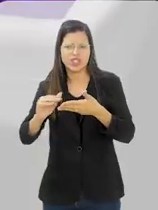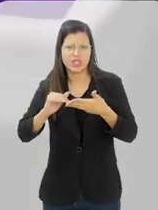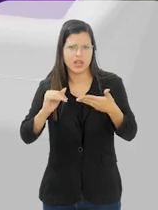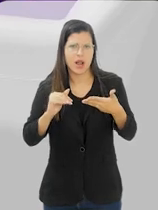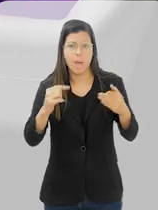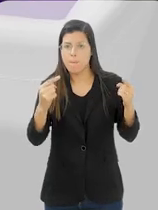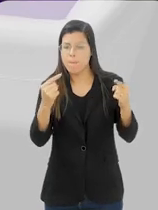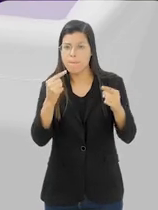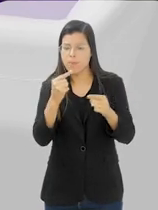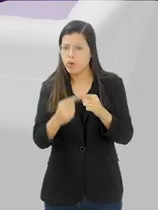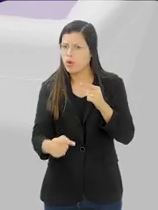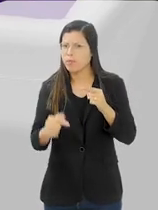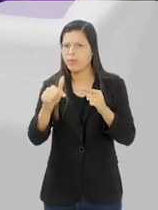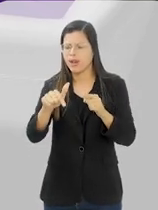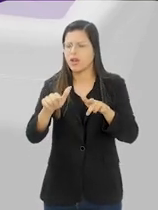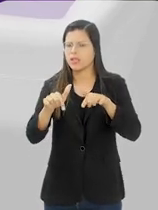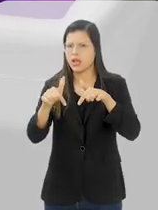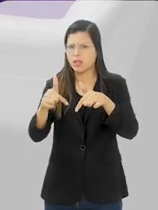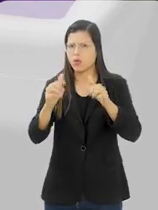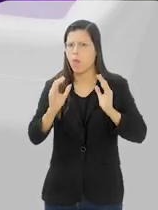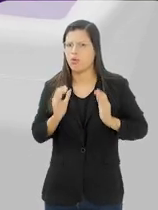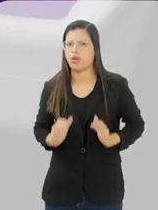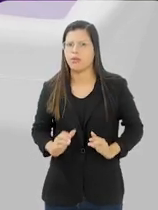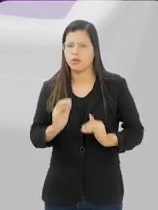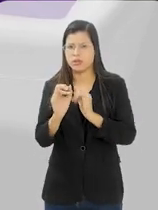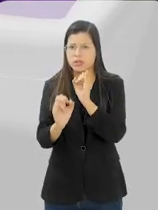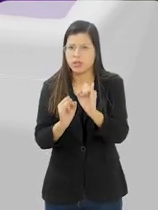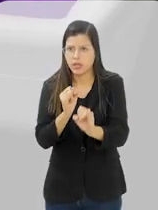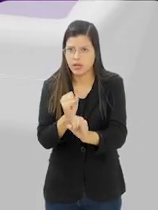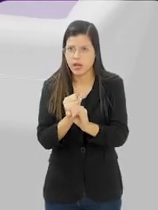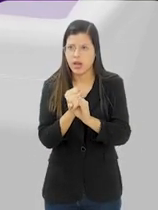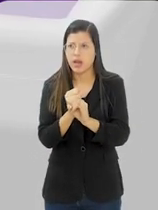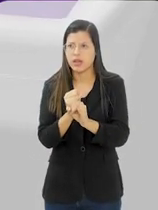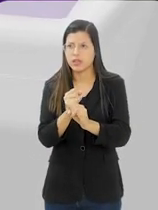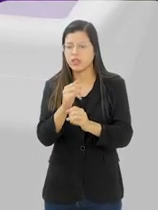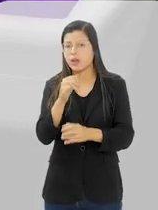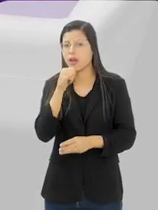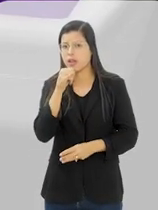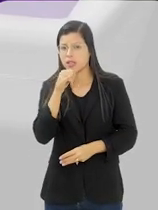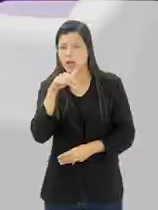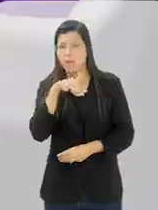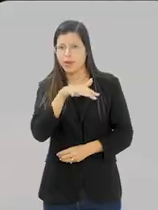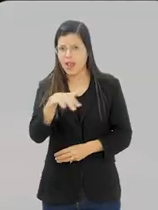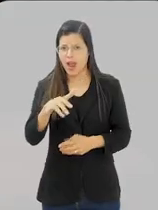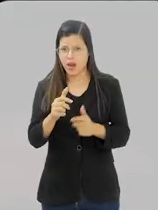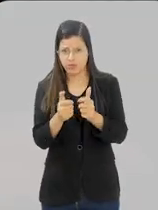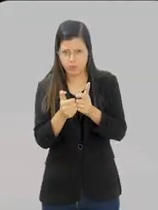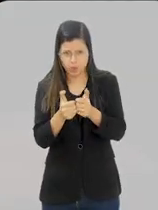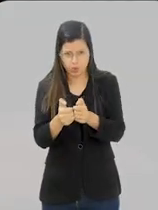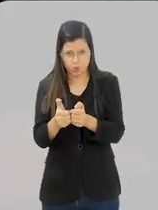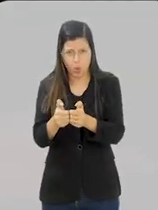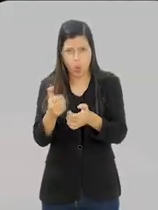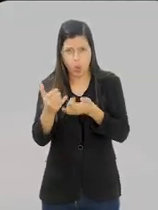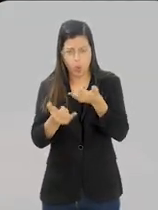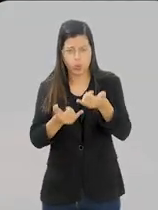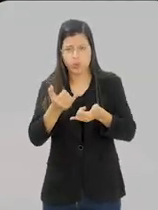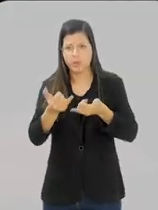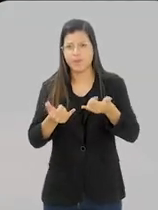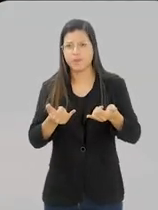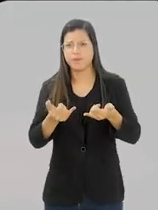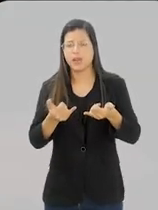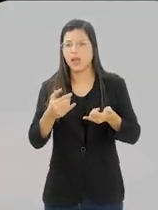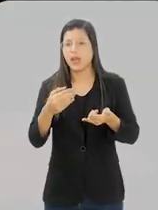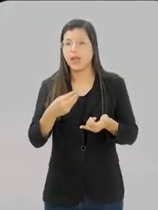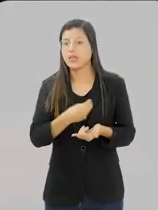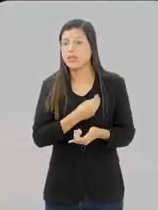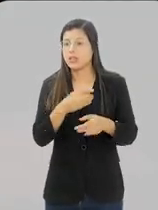conduta na internet, né? Muita coisa passa. No caso dos jogos, por exemplo,